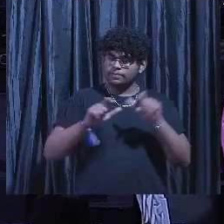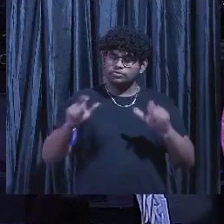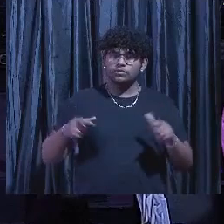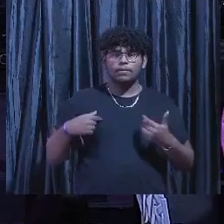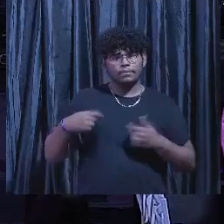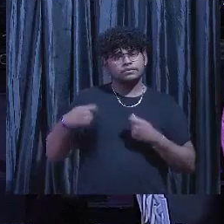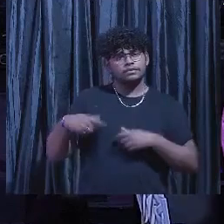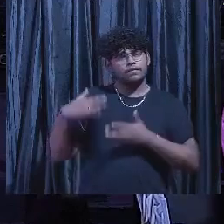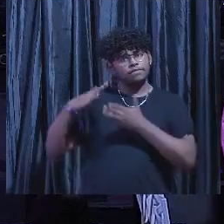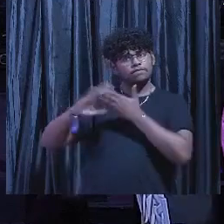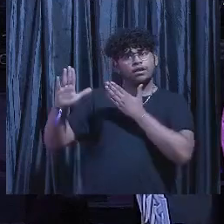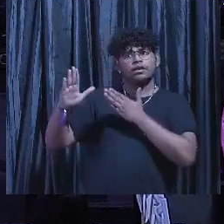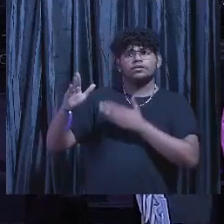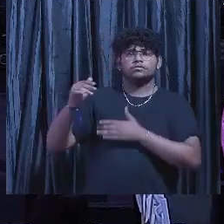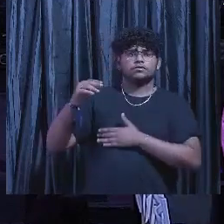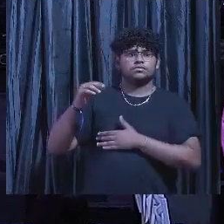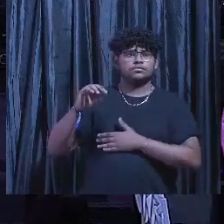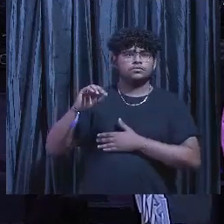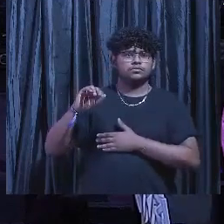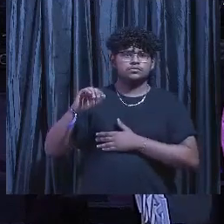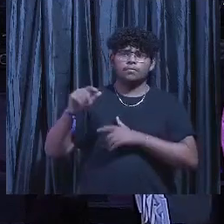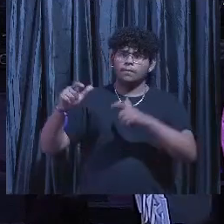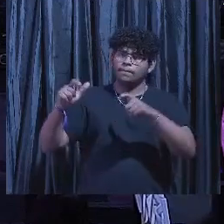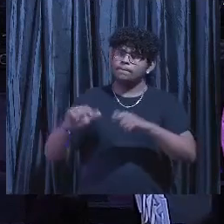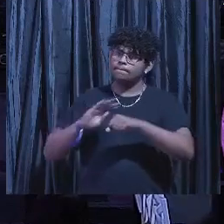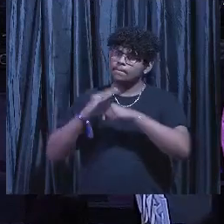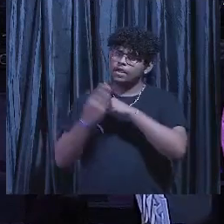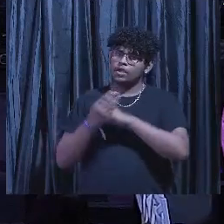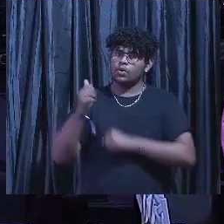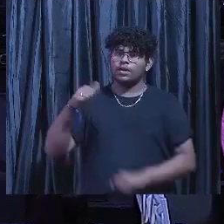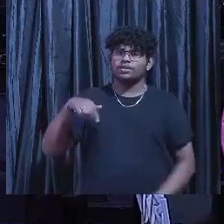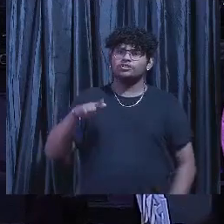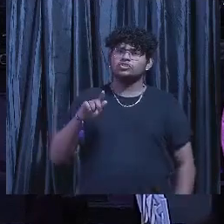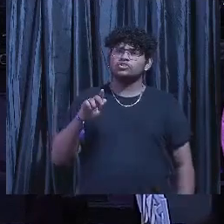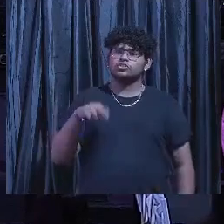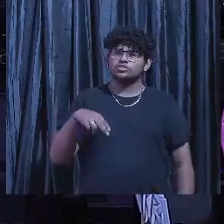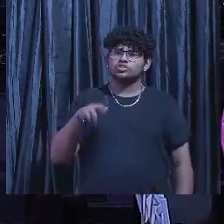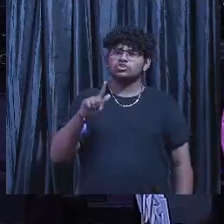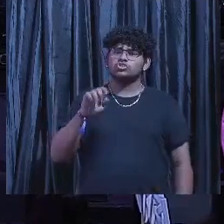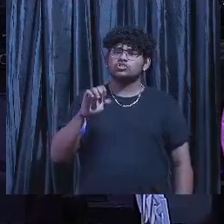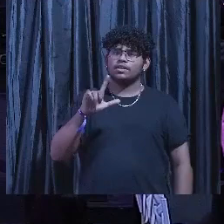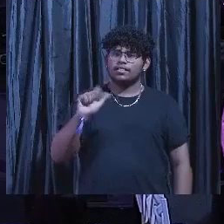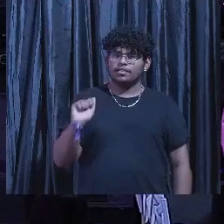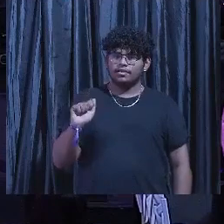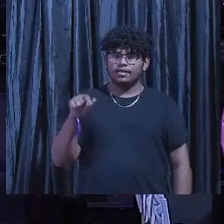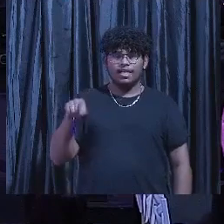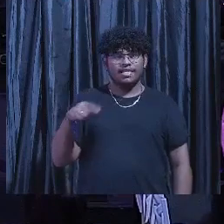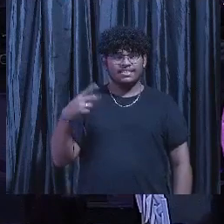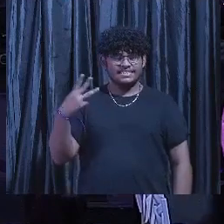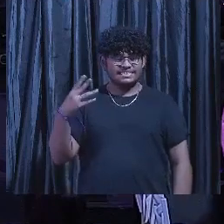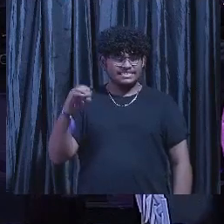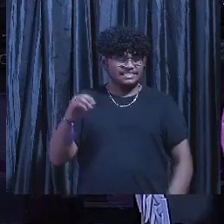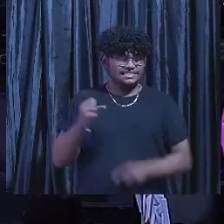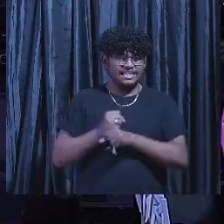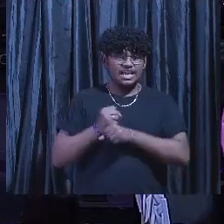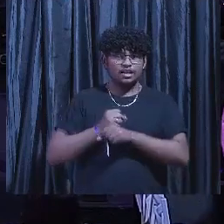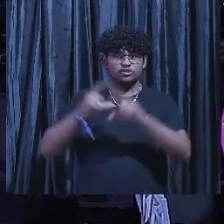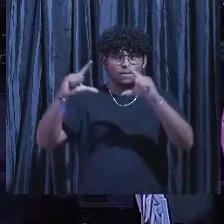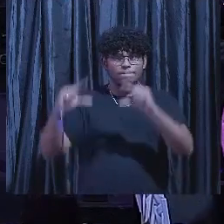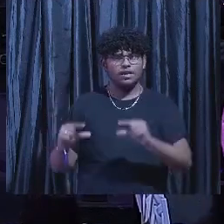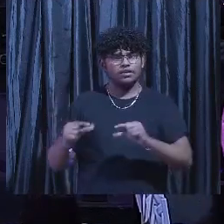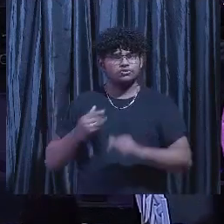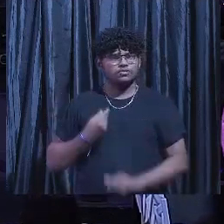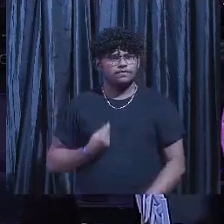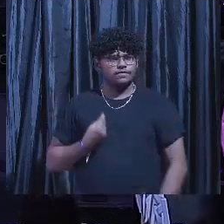Tem que fazer outros movimentos, porque essa é a realidade. Quem vive no Jardim Ângela é 30 anos a menos de vida. Esse bagulho, quando veio para mim, eu falei, mano,